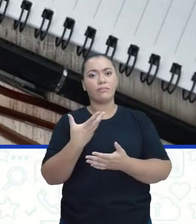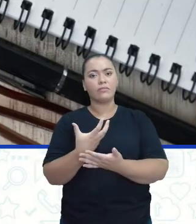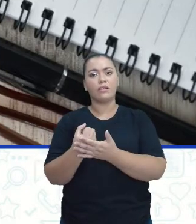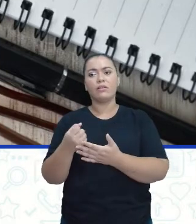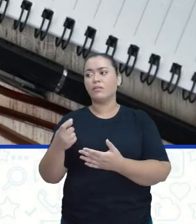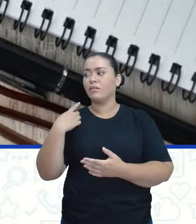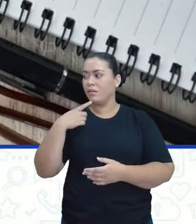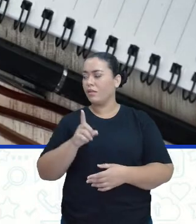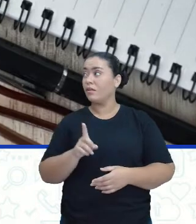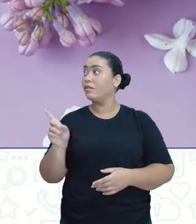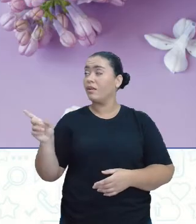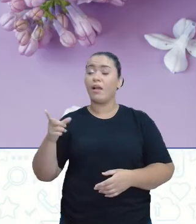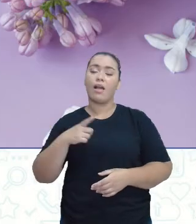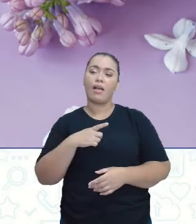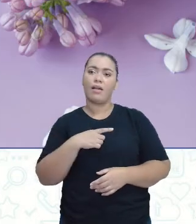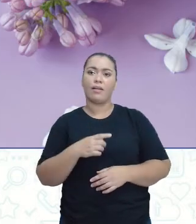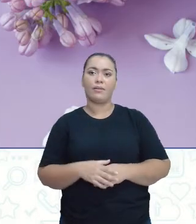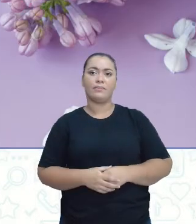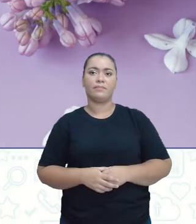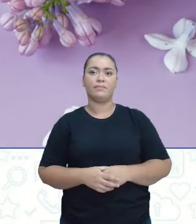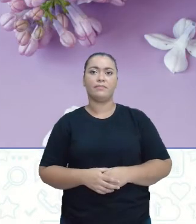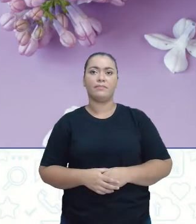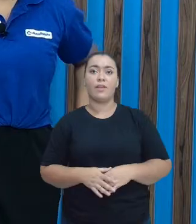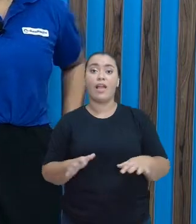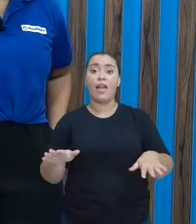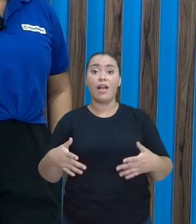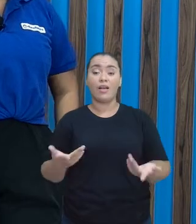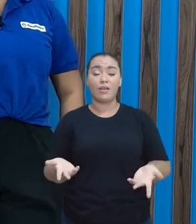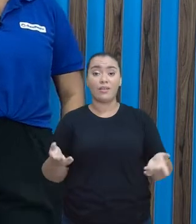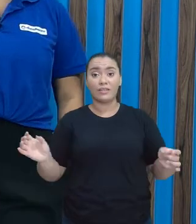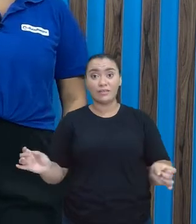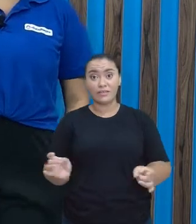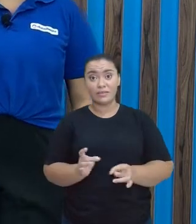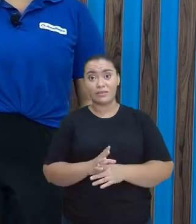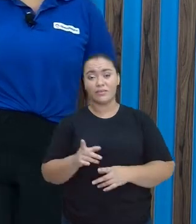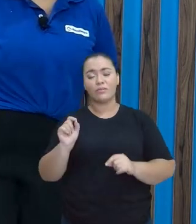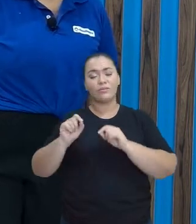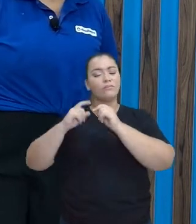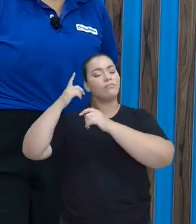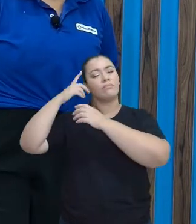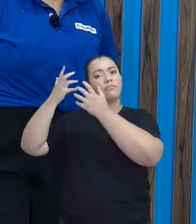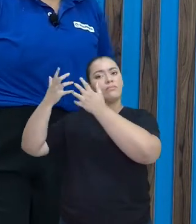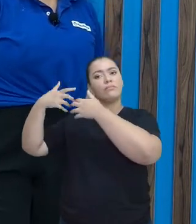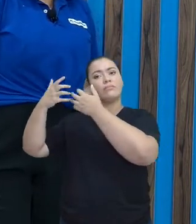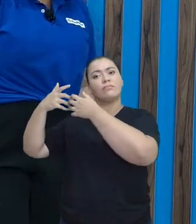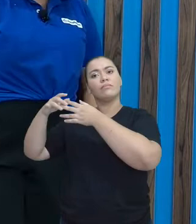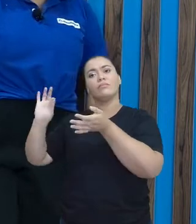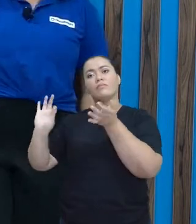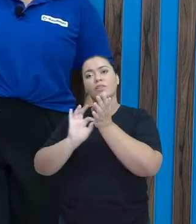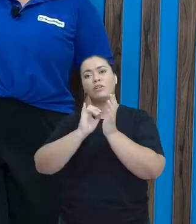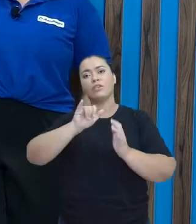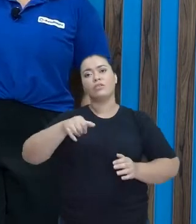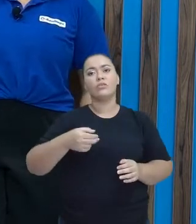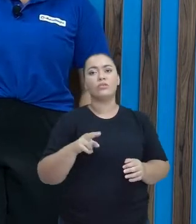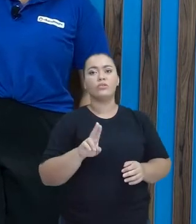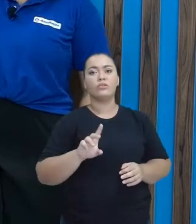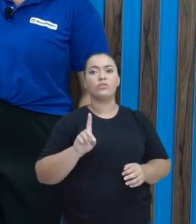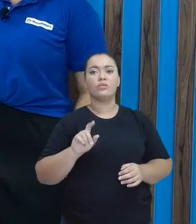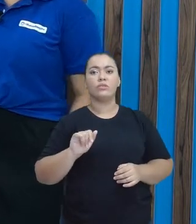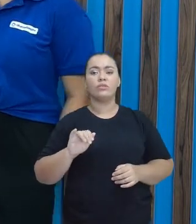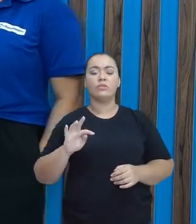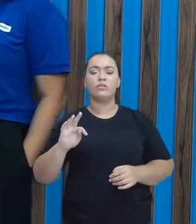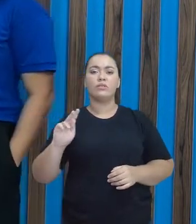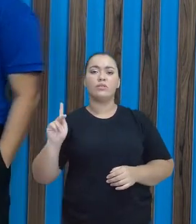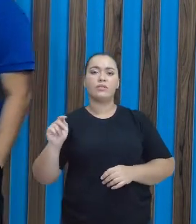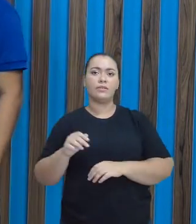pro Padlet, tá certo? Para terminar, eu vou deixar aqui uma reflexão de Judith Butler, que é uma teórica